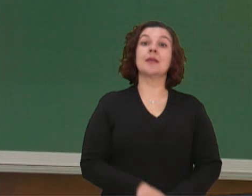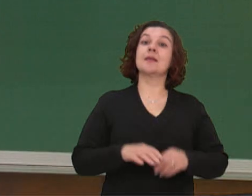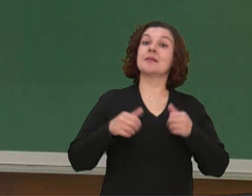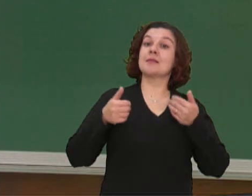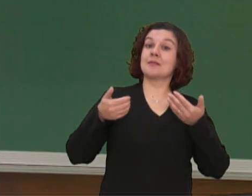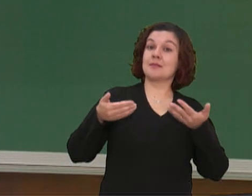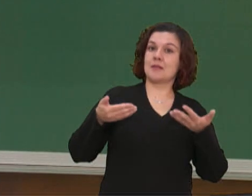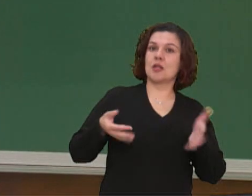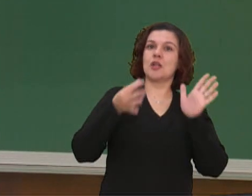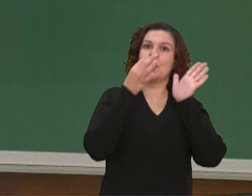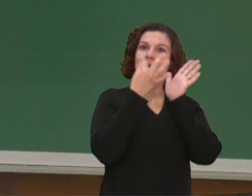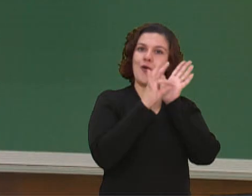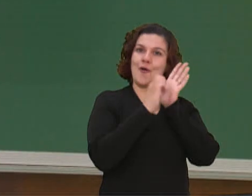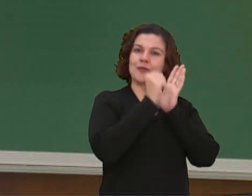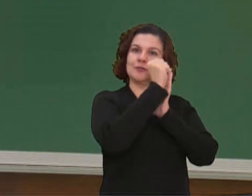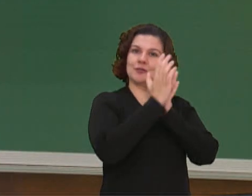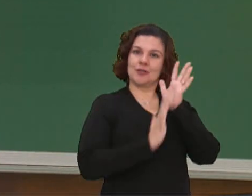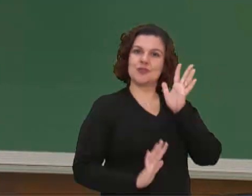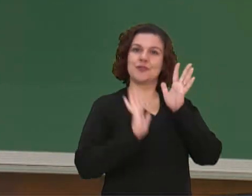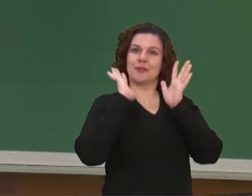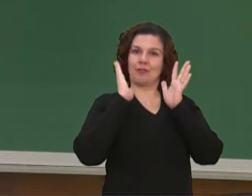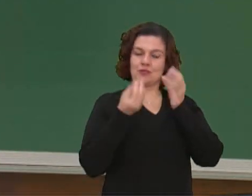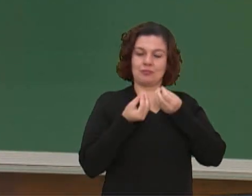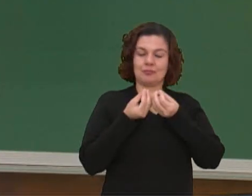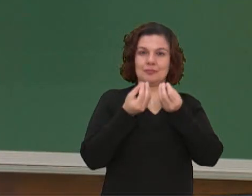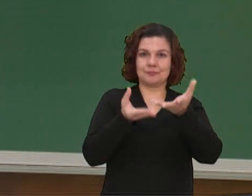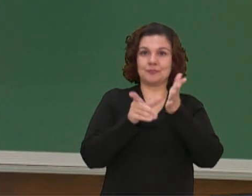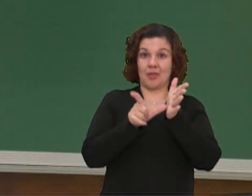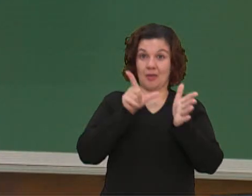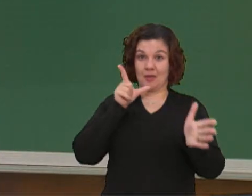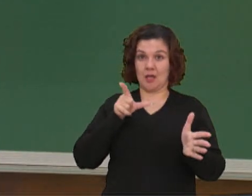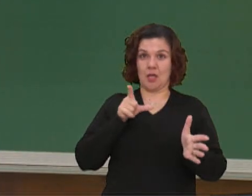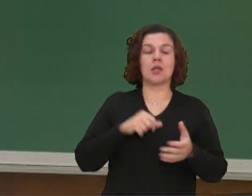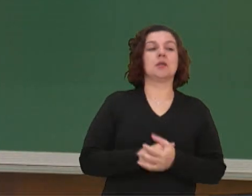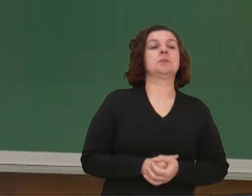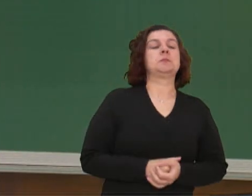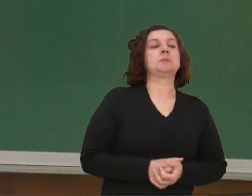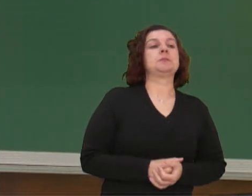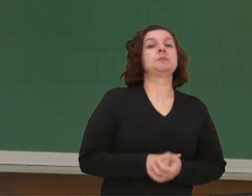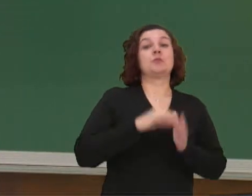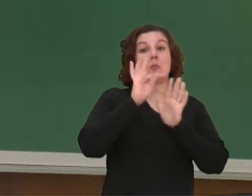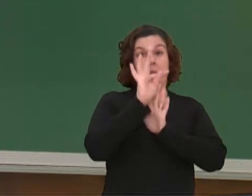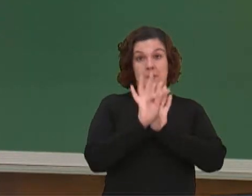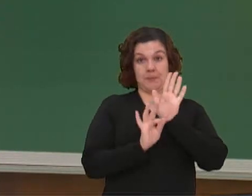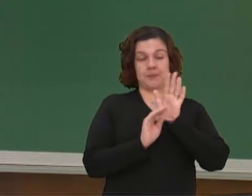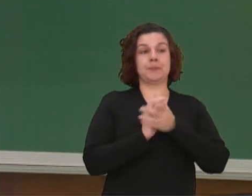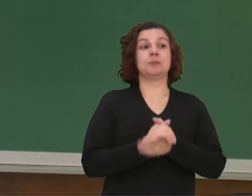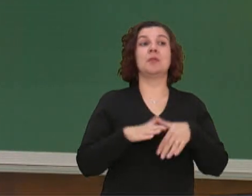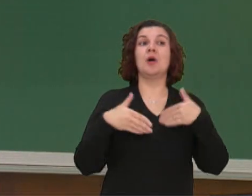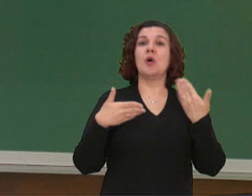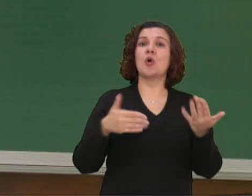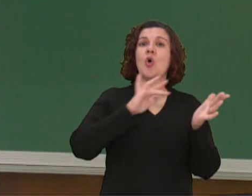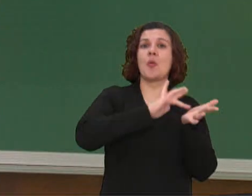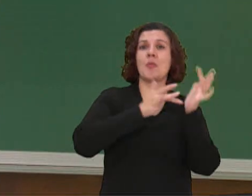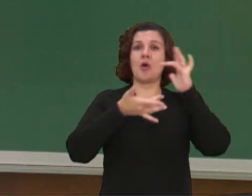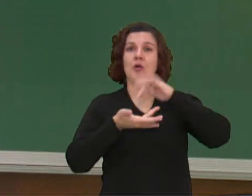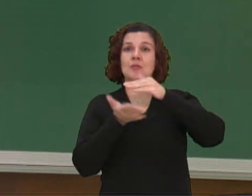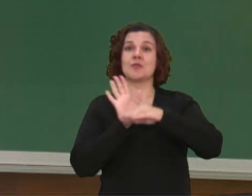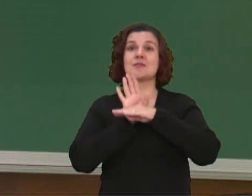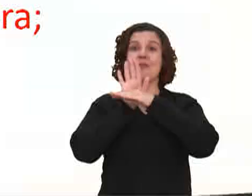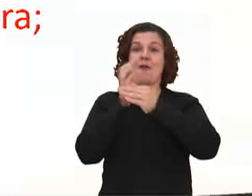Então, pessoal, corrigindo as questões que eu deixei para vocês aqui, para reflexão sobre aquele texto, como a globalização